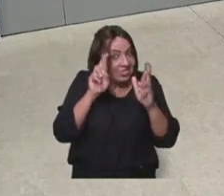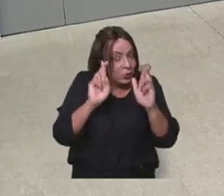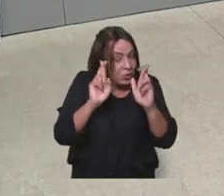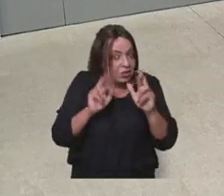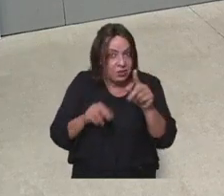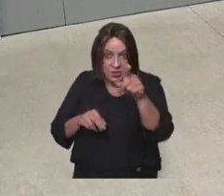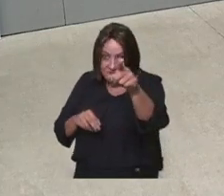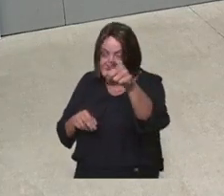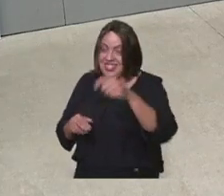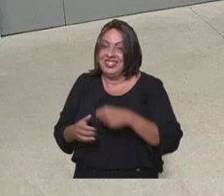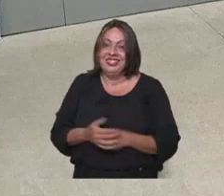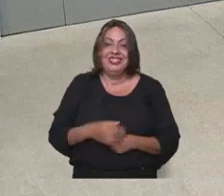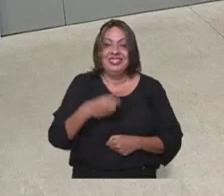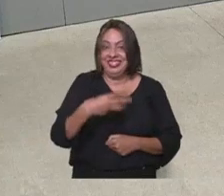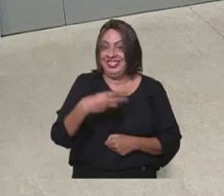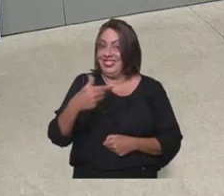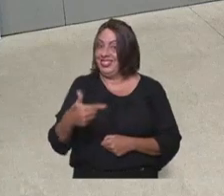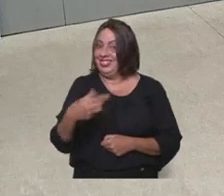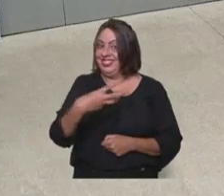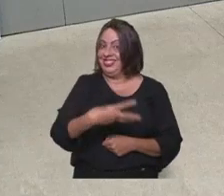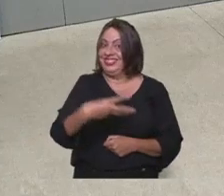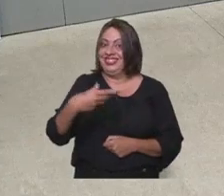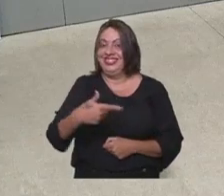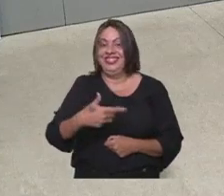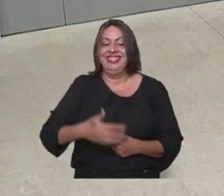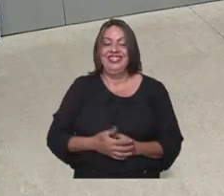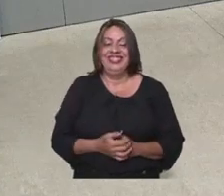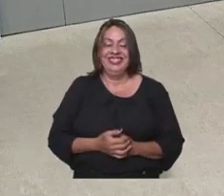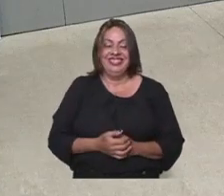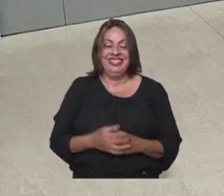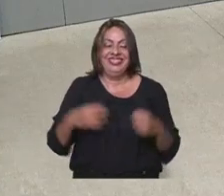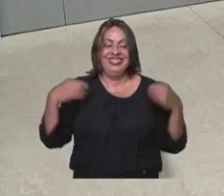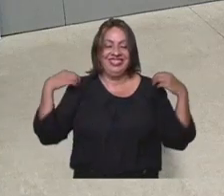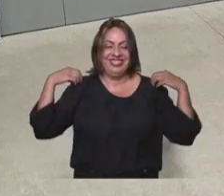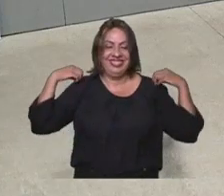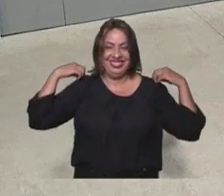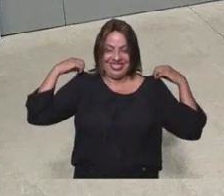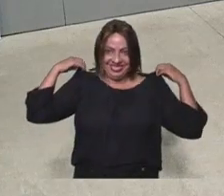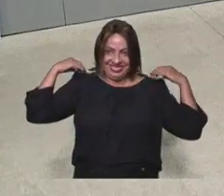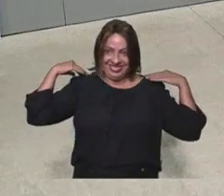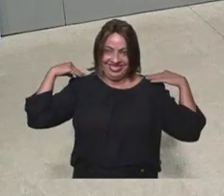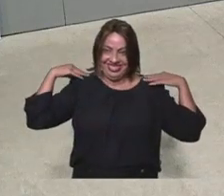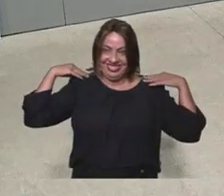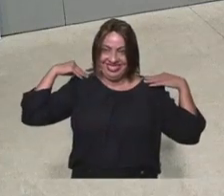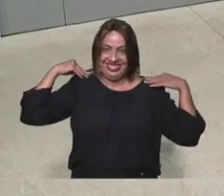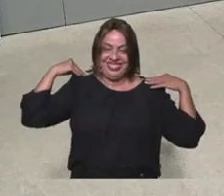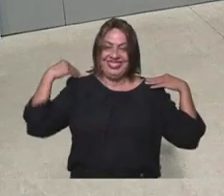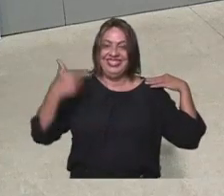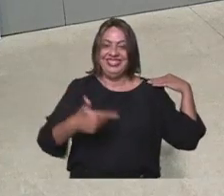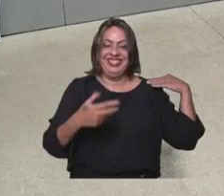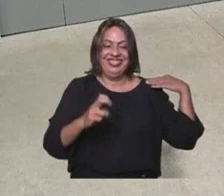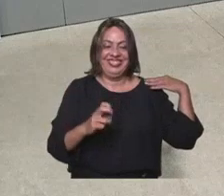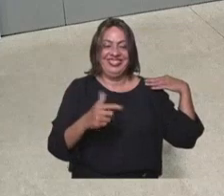você. 32, 32. Tem bolinha subindo, a gente anuncia